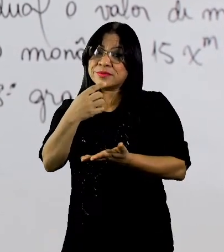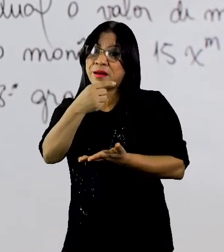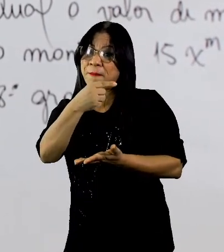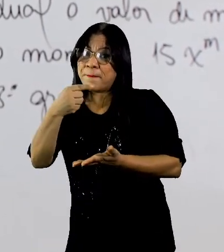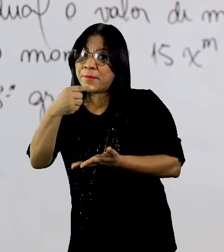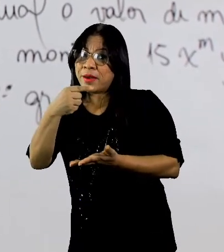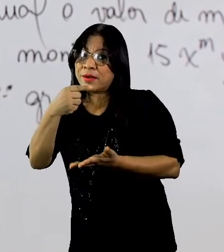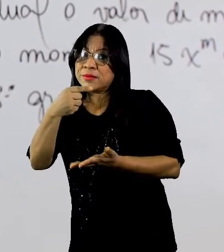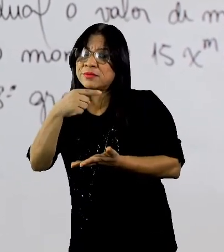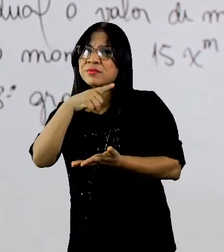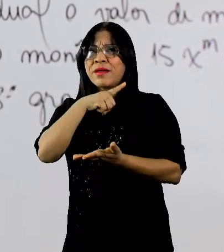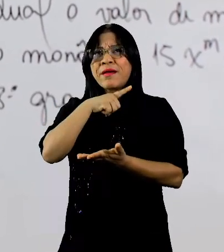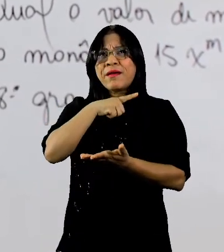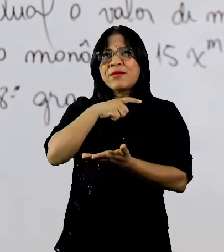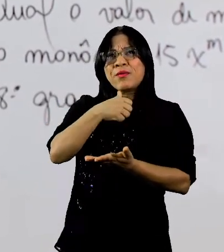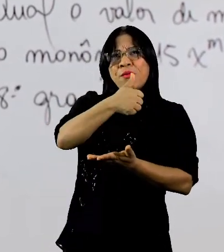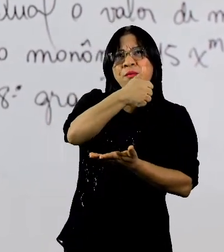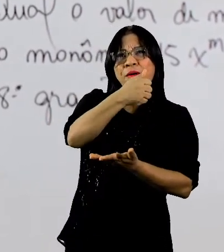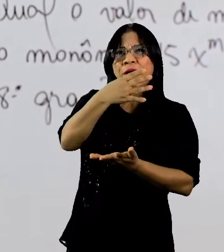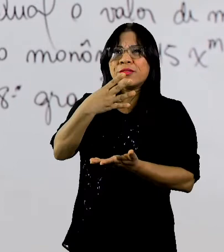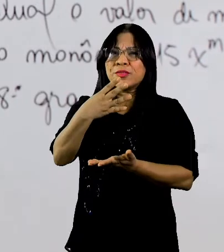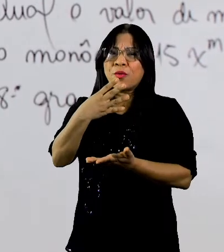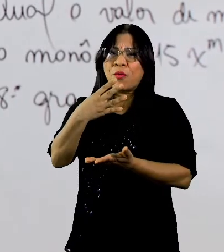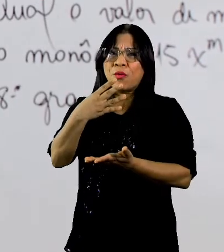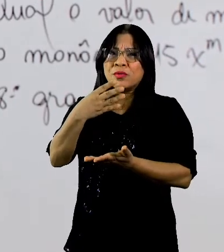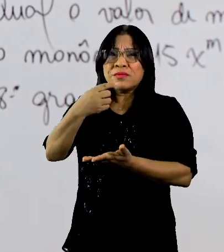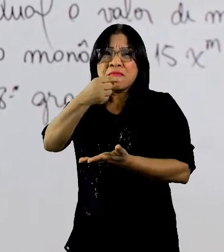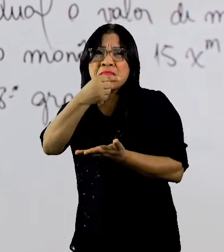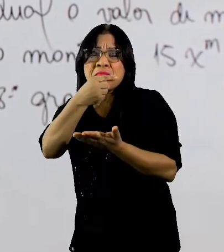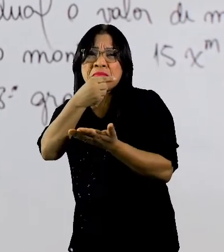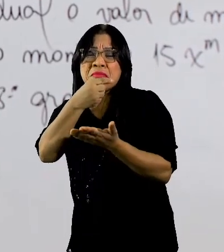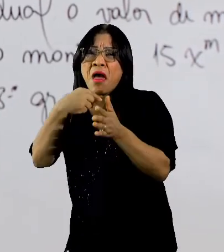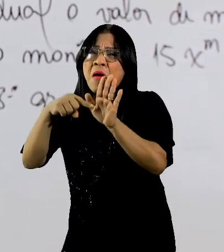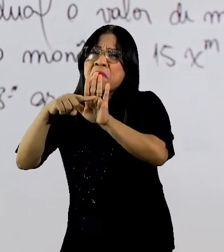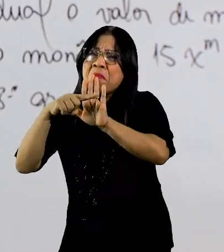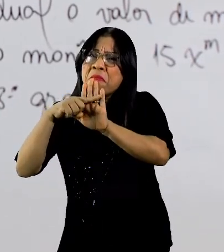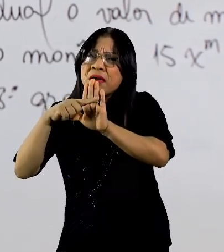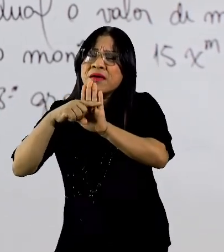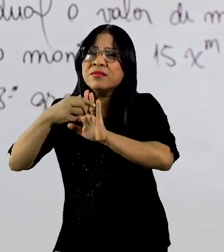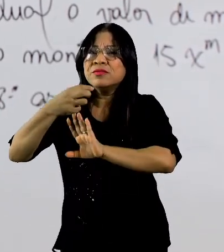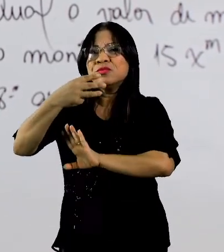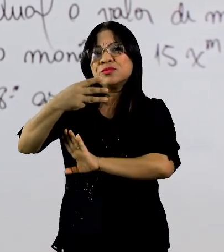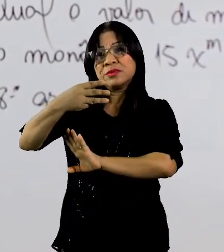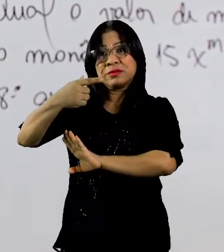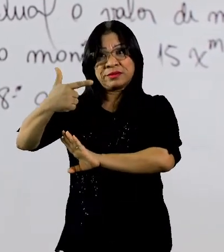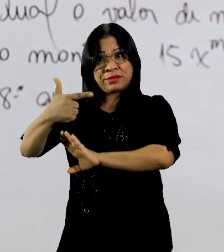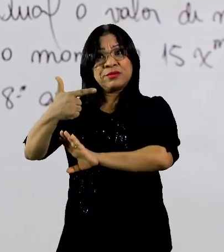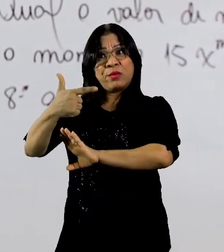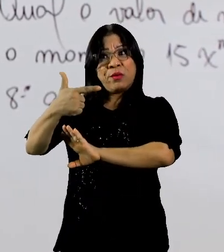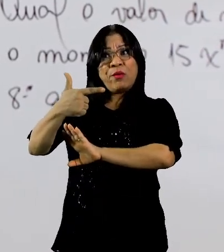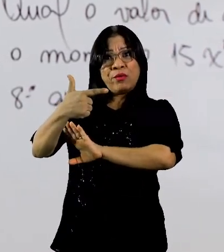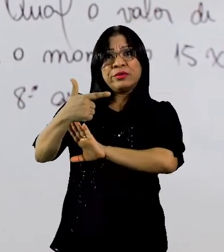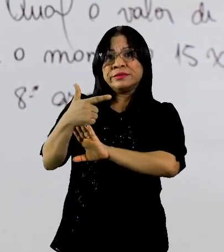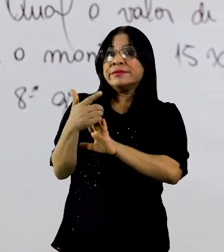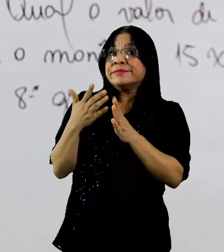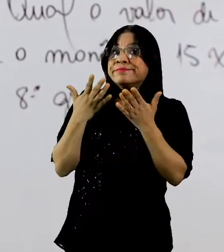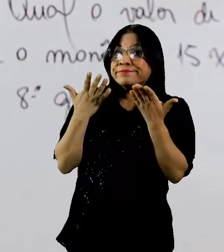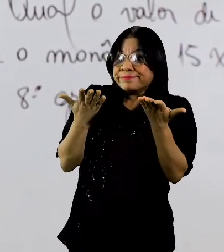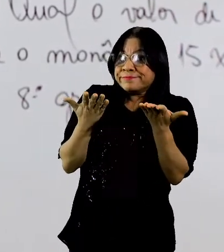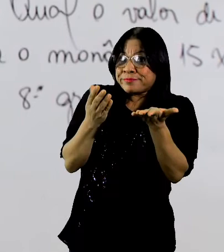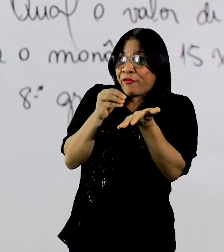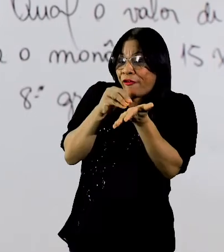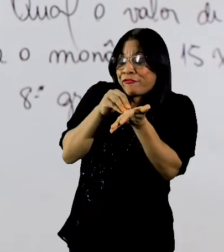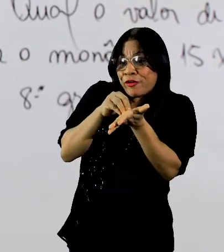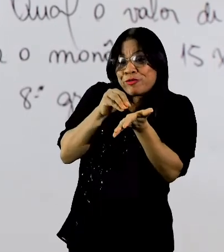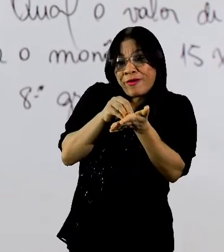Eu tenho 14 e eu devo 32. Se eu pago esse valor, ainda vou ter uma dívida. Logo, no final, eu vou